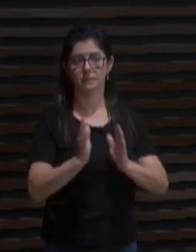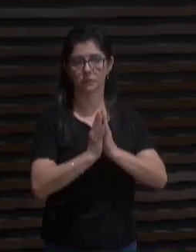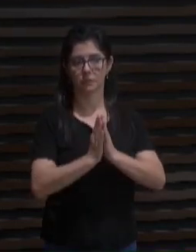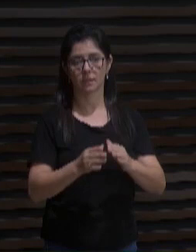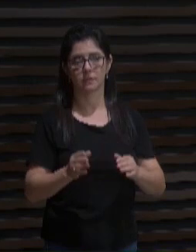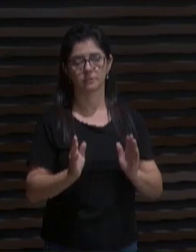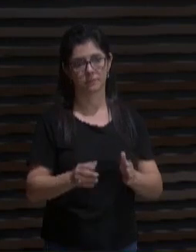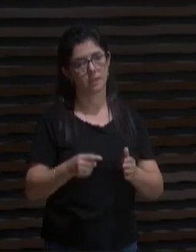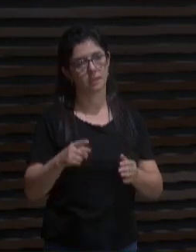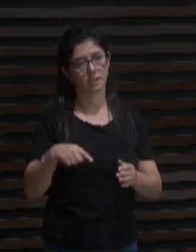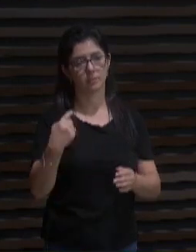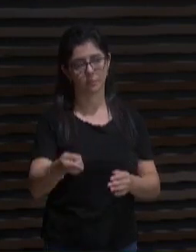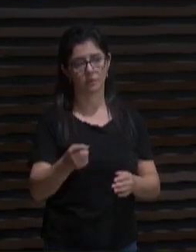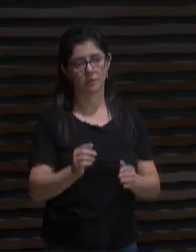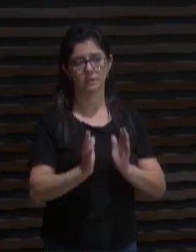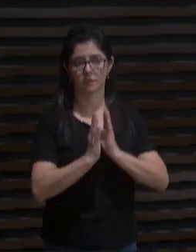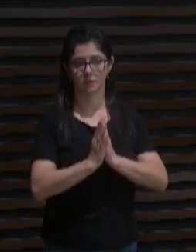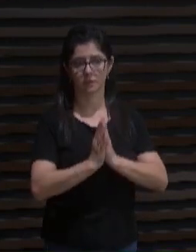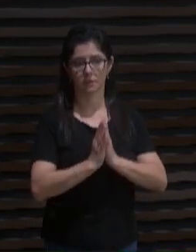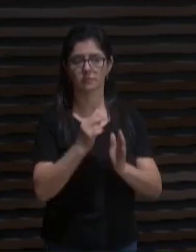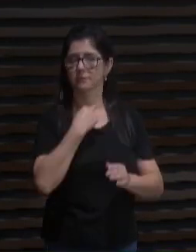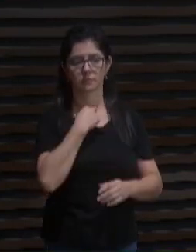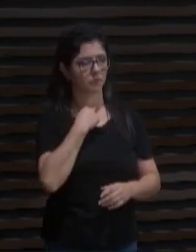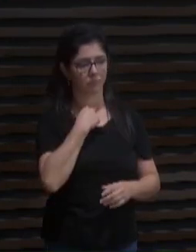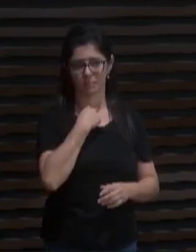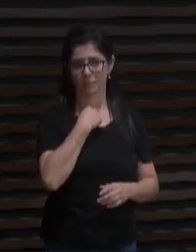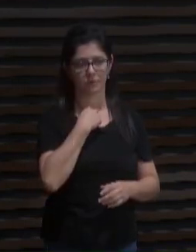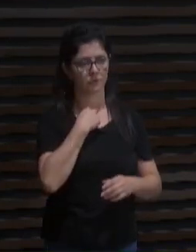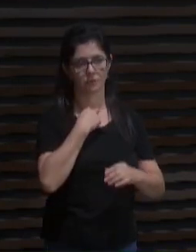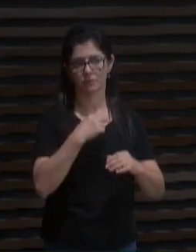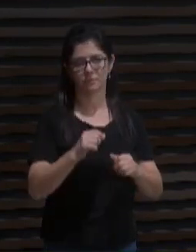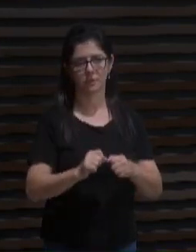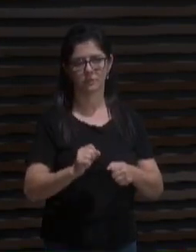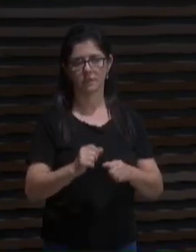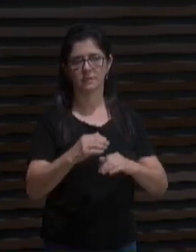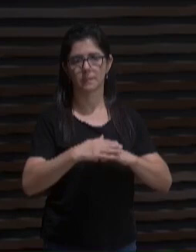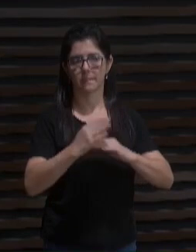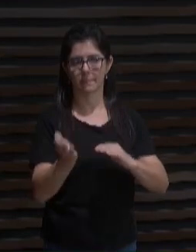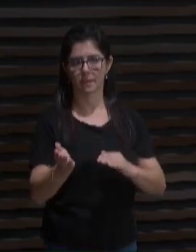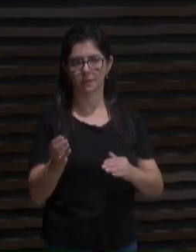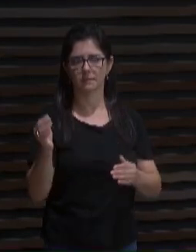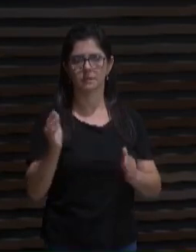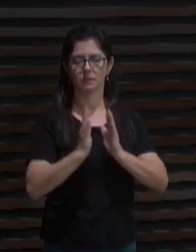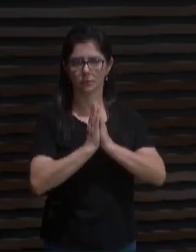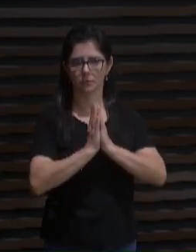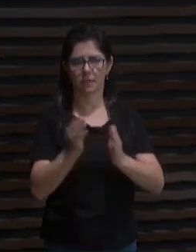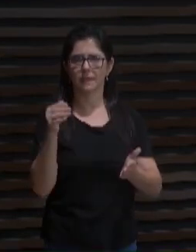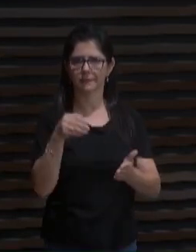orado, mas eu não posso fazer mais que orar até que tenha